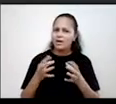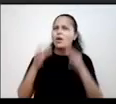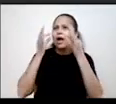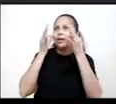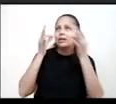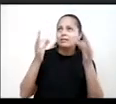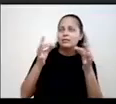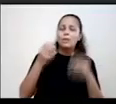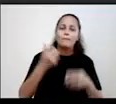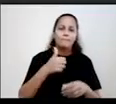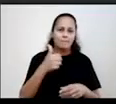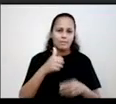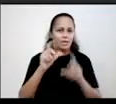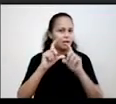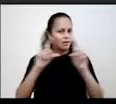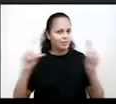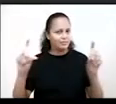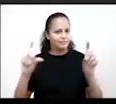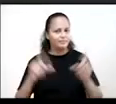que aparece na minha oração.